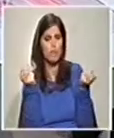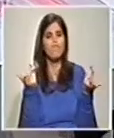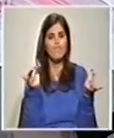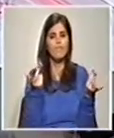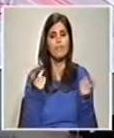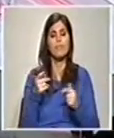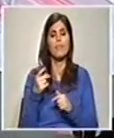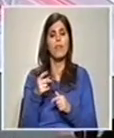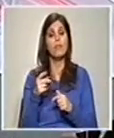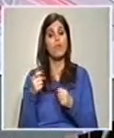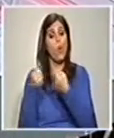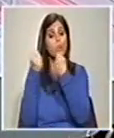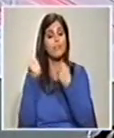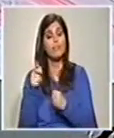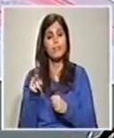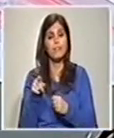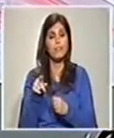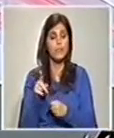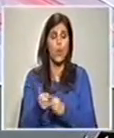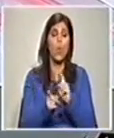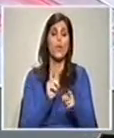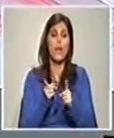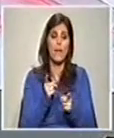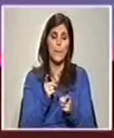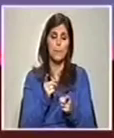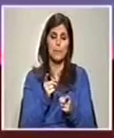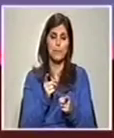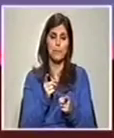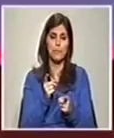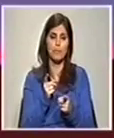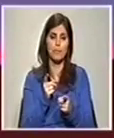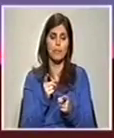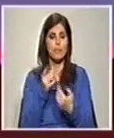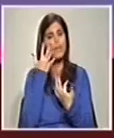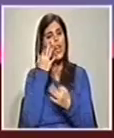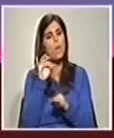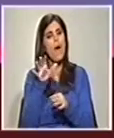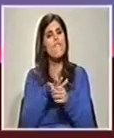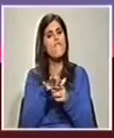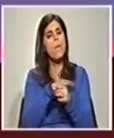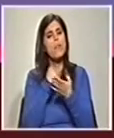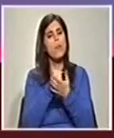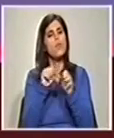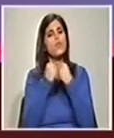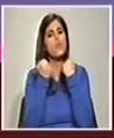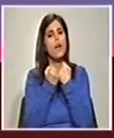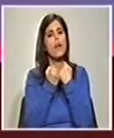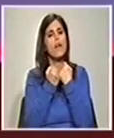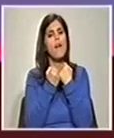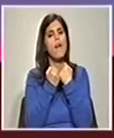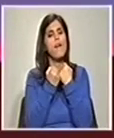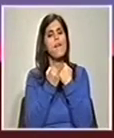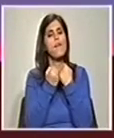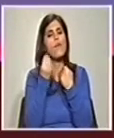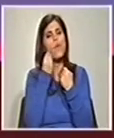vem colidir com aquilo que era a tradicional forma de apoio social? Até que ponto é que